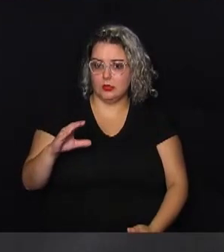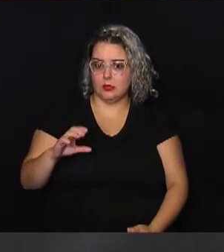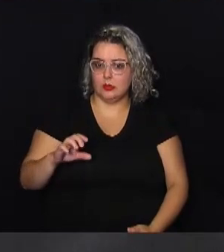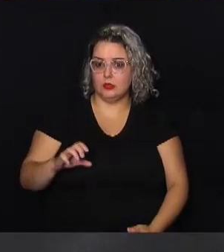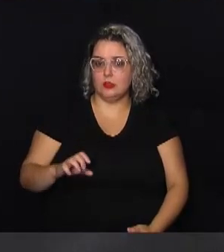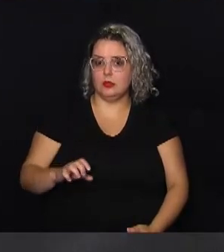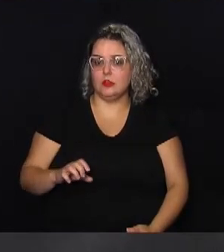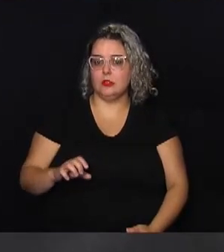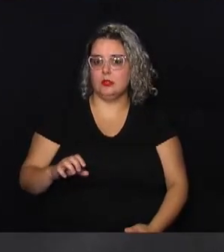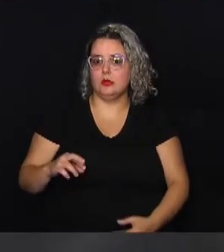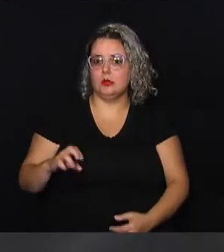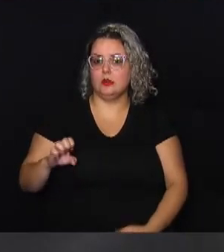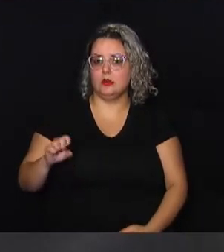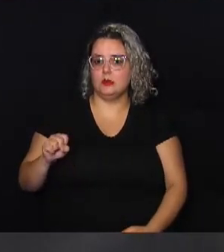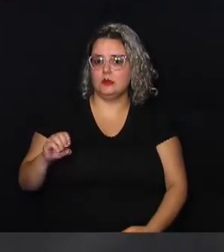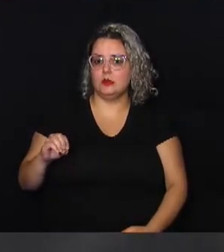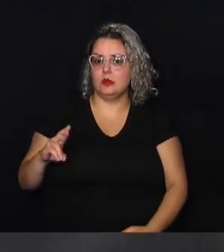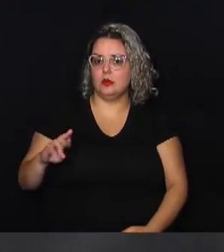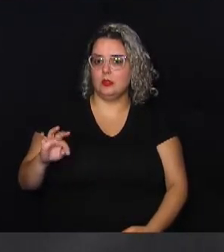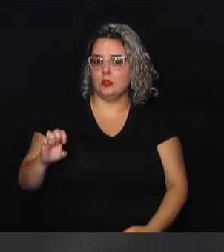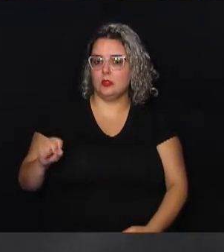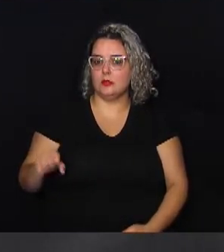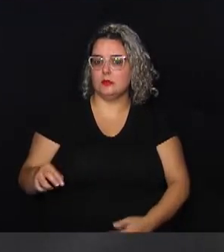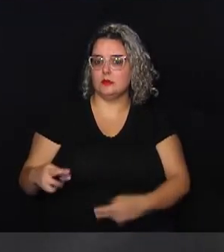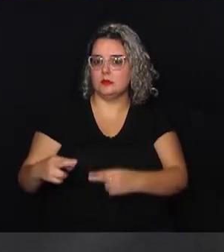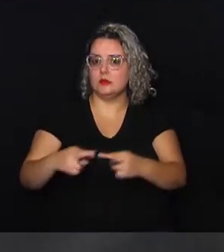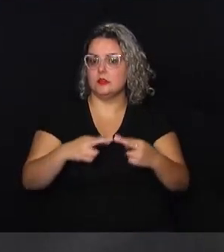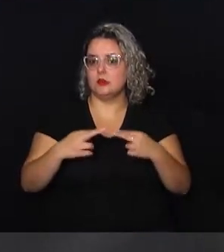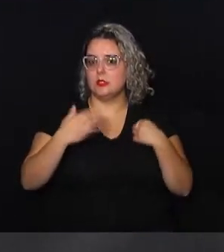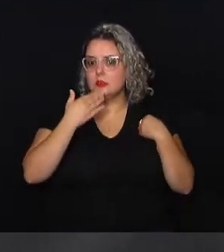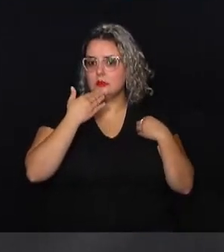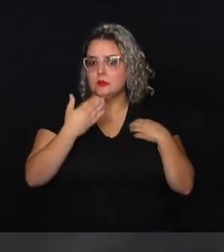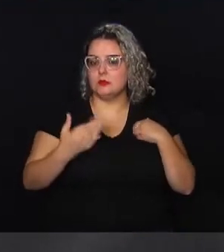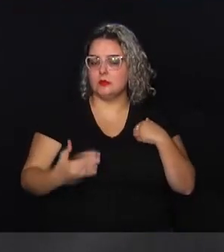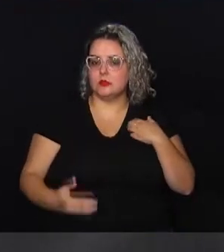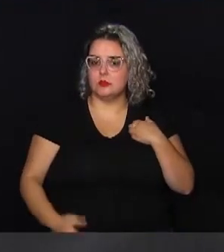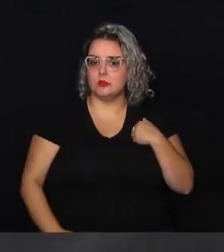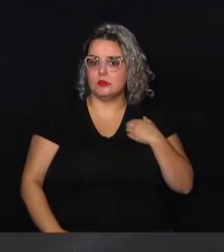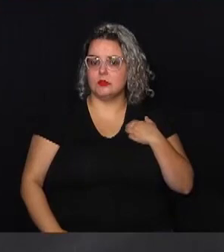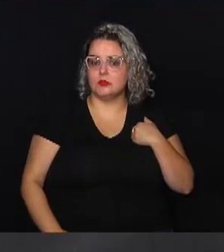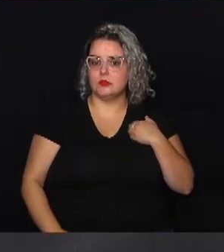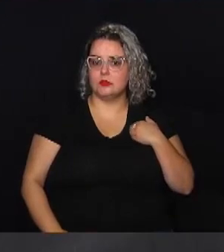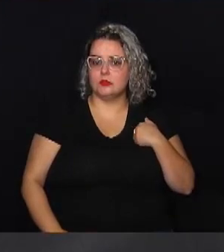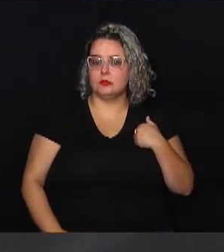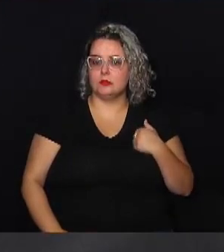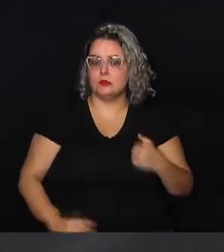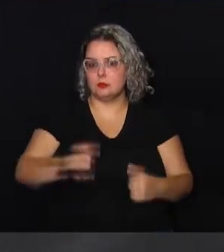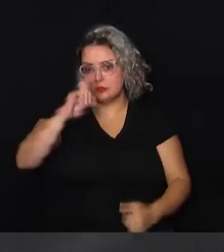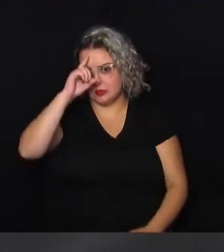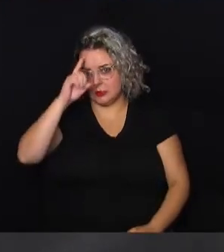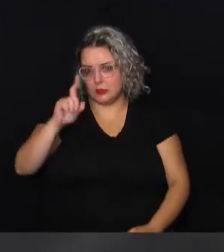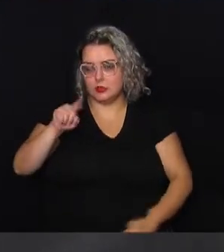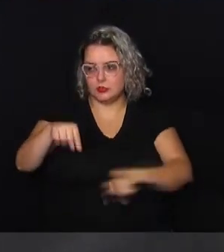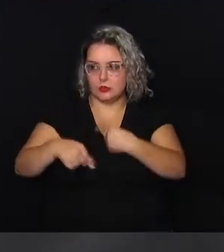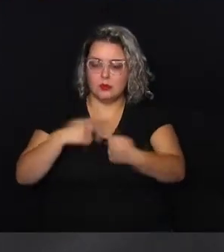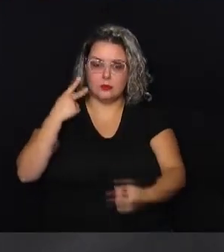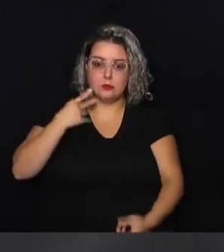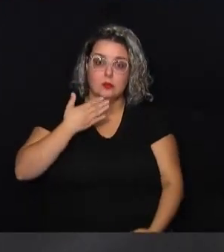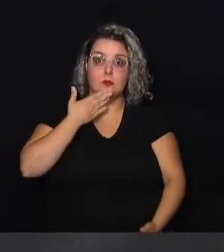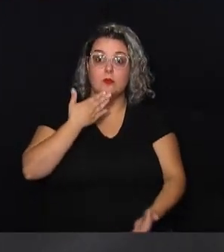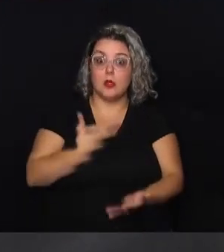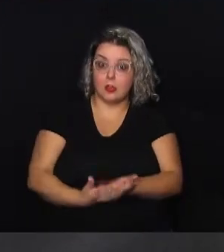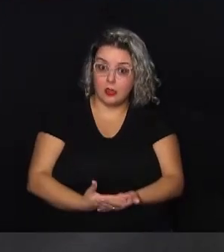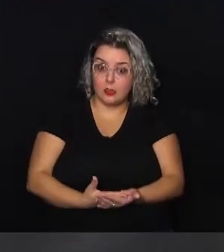rede, e eu pedi para que enviasse um outro vereador, mas, para minha surpresa, a maioria já